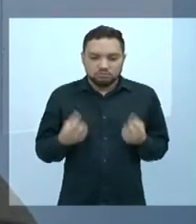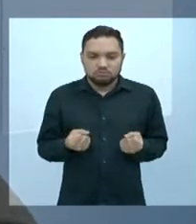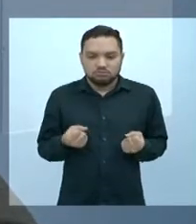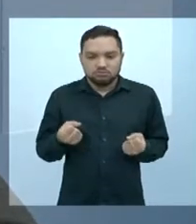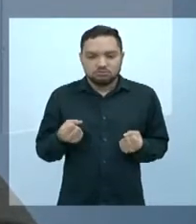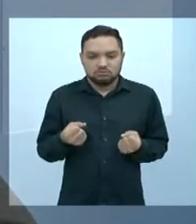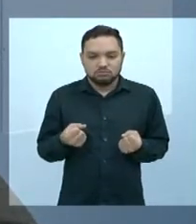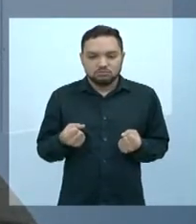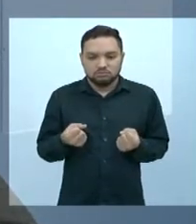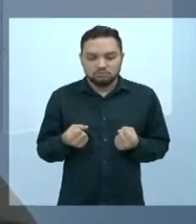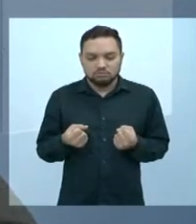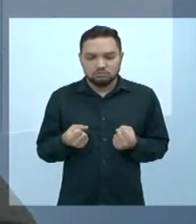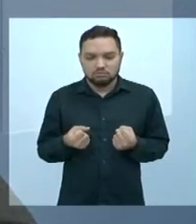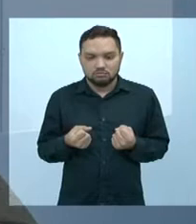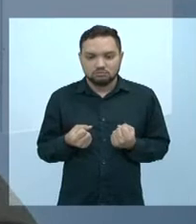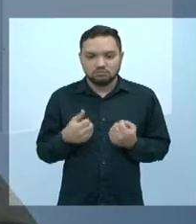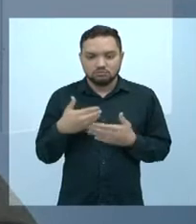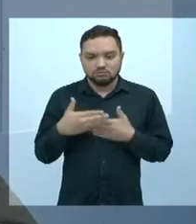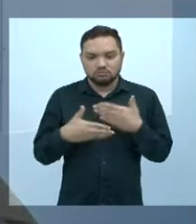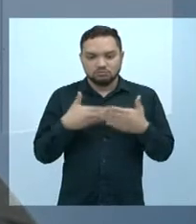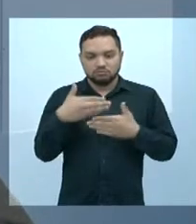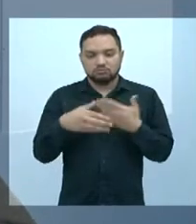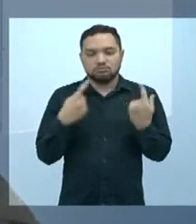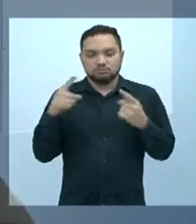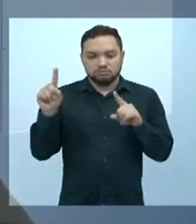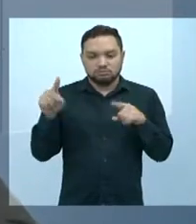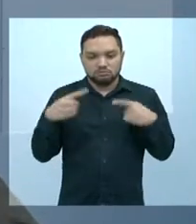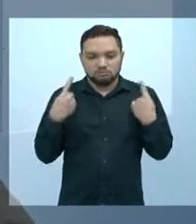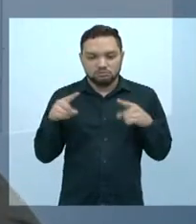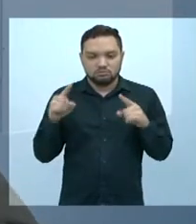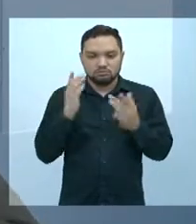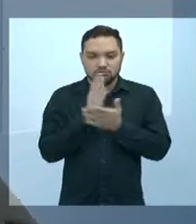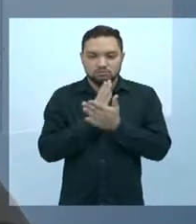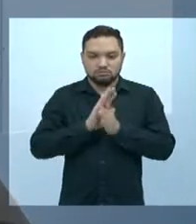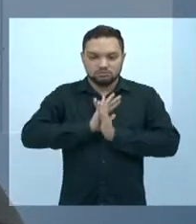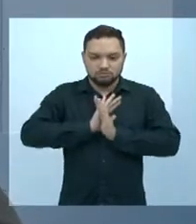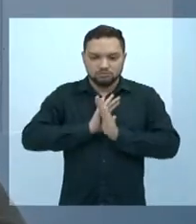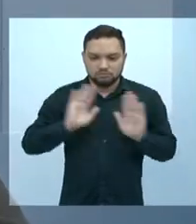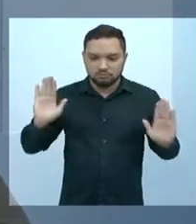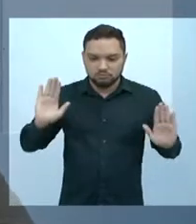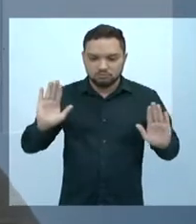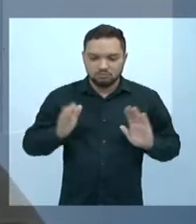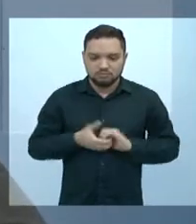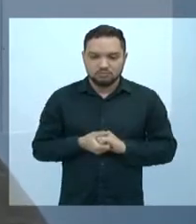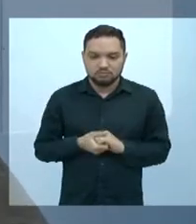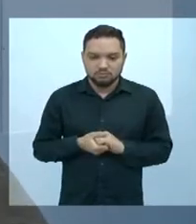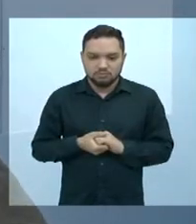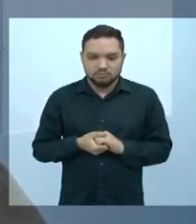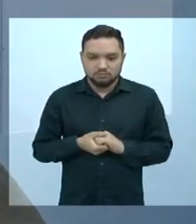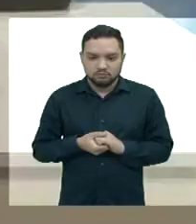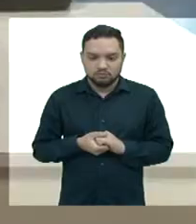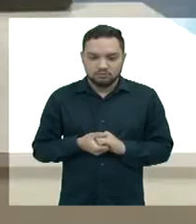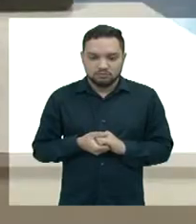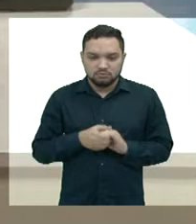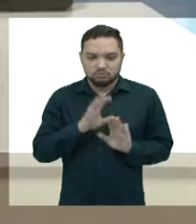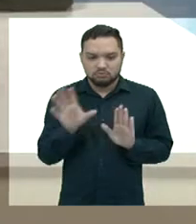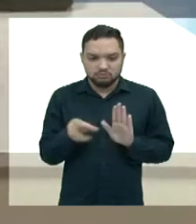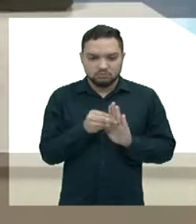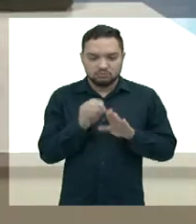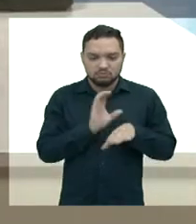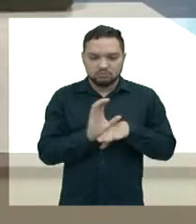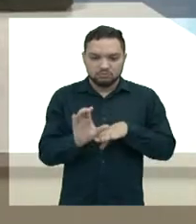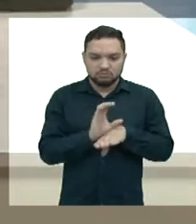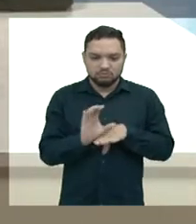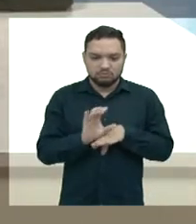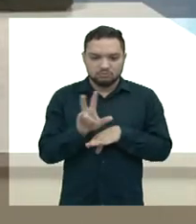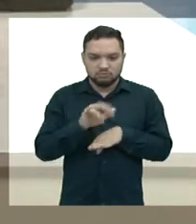presidencialismo de coalizão e aquele processo do toma lá da cá acabou. A emenda à Constituição vai